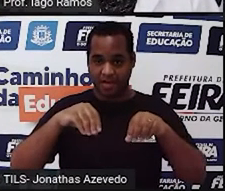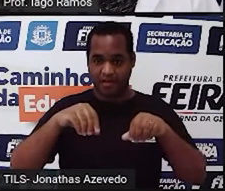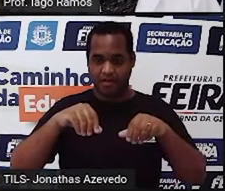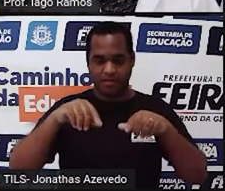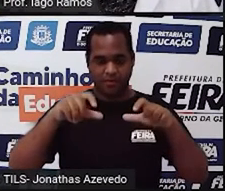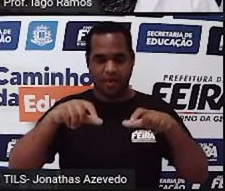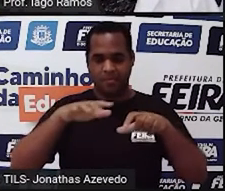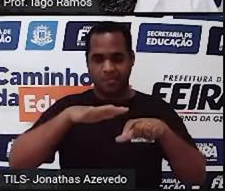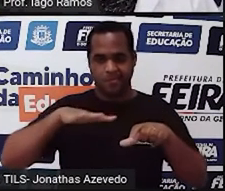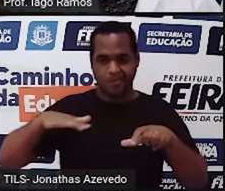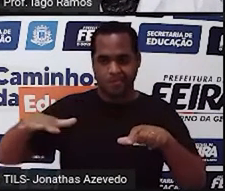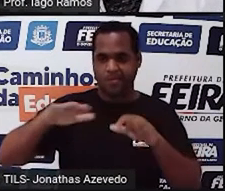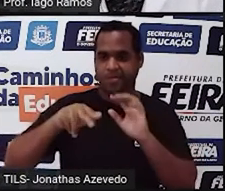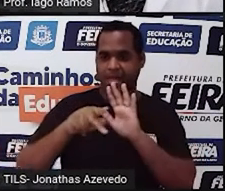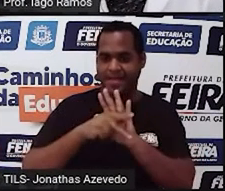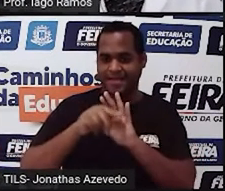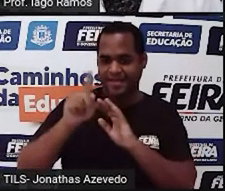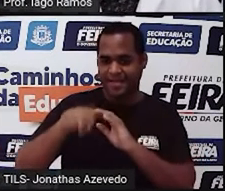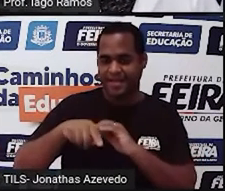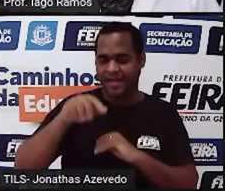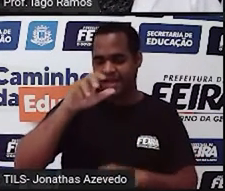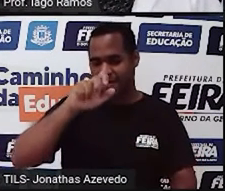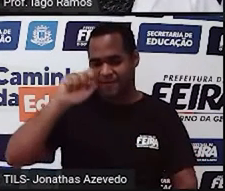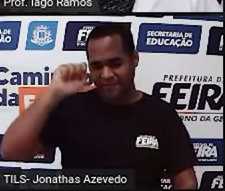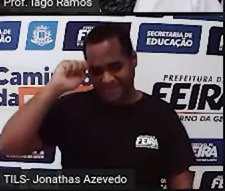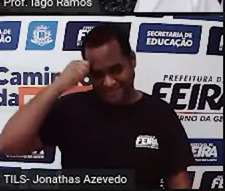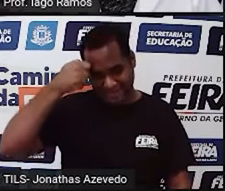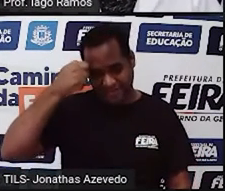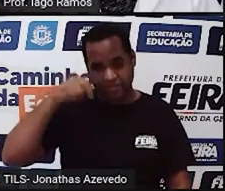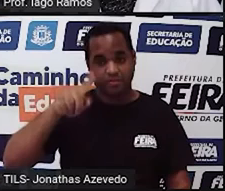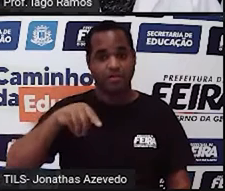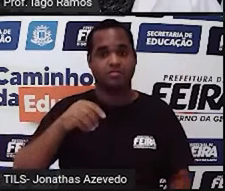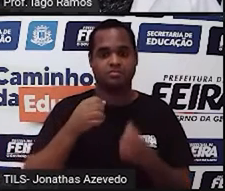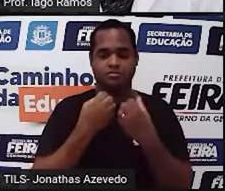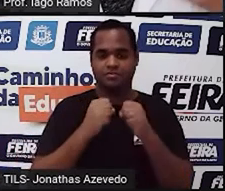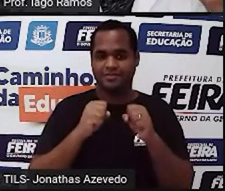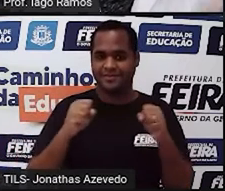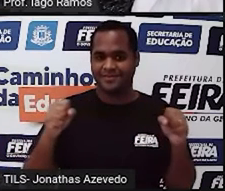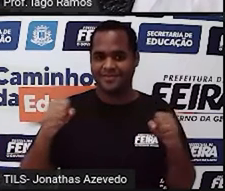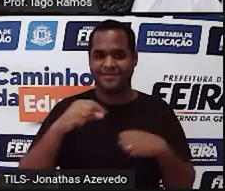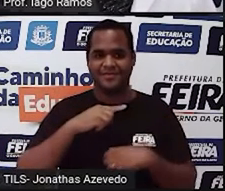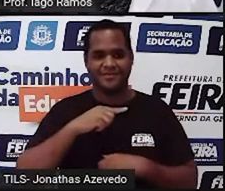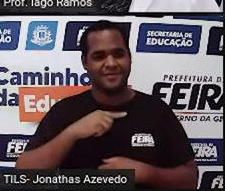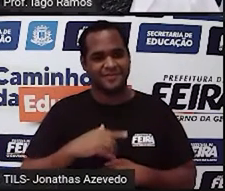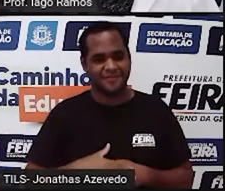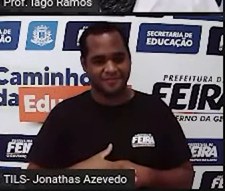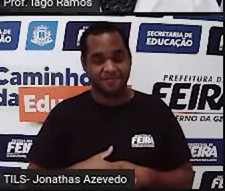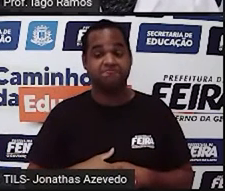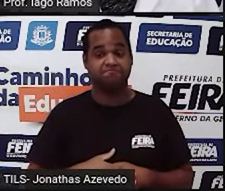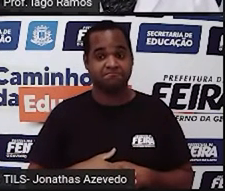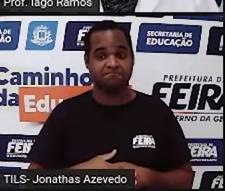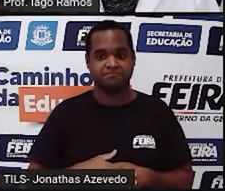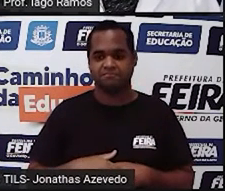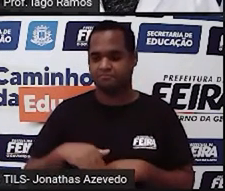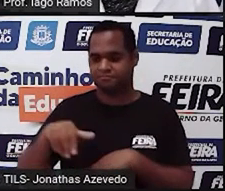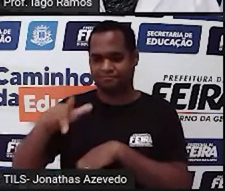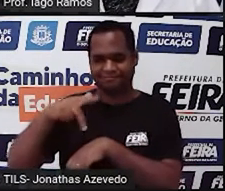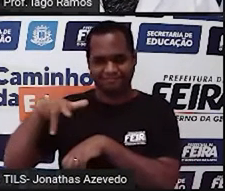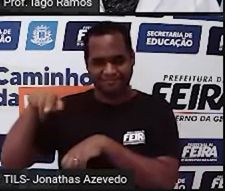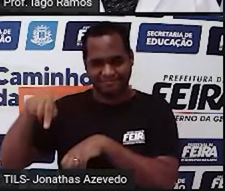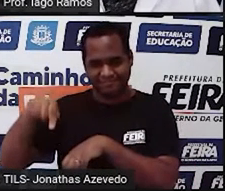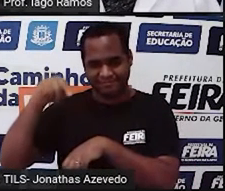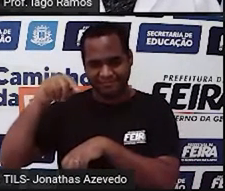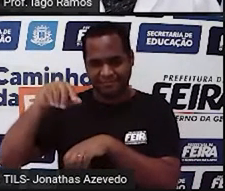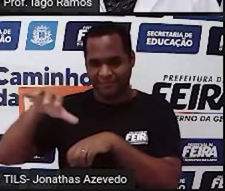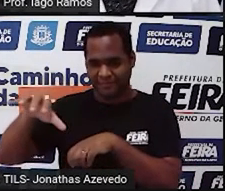que faz parte do continente da África é muito grande e lá na África o que é que a gente tem